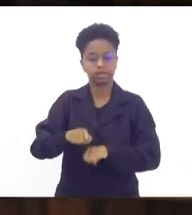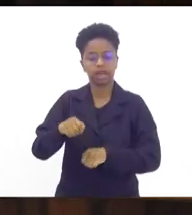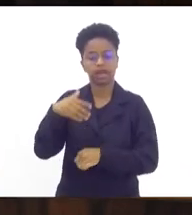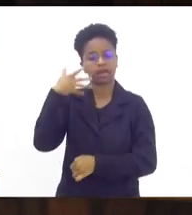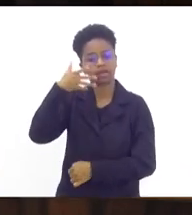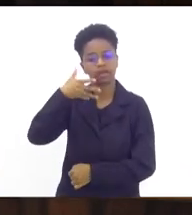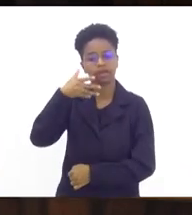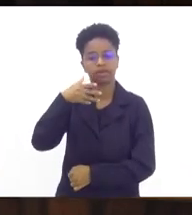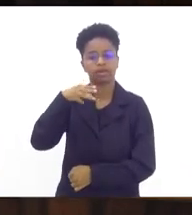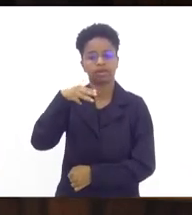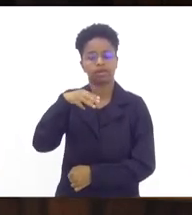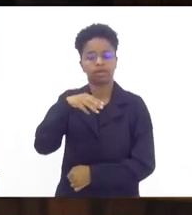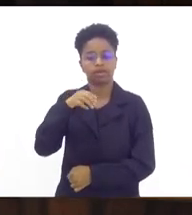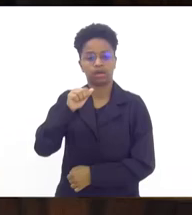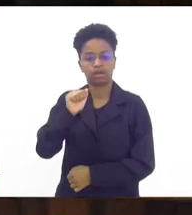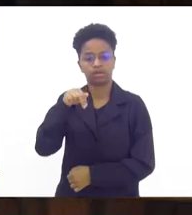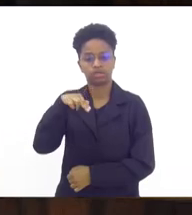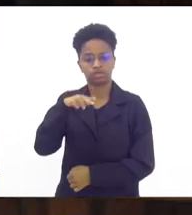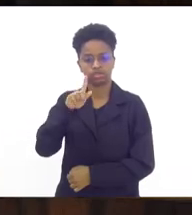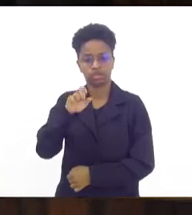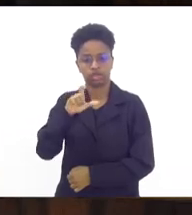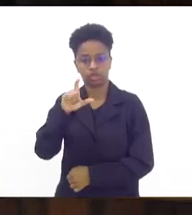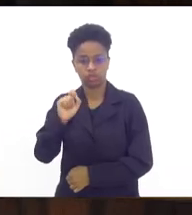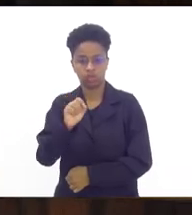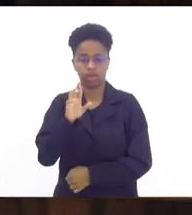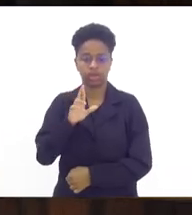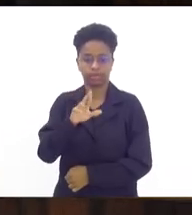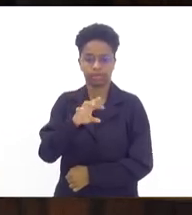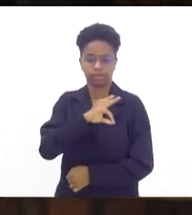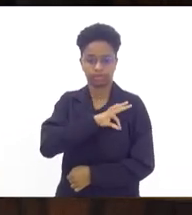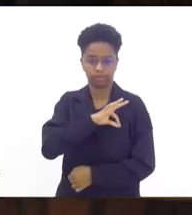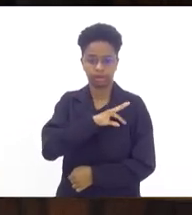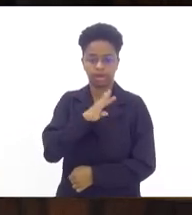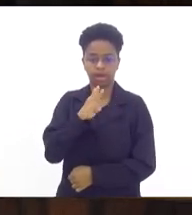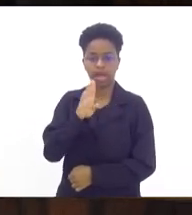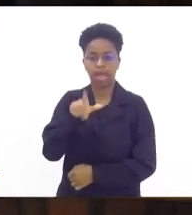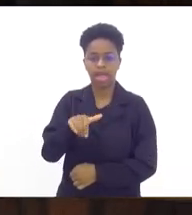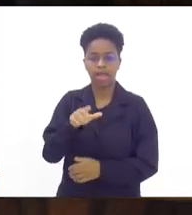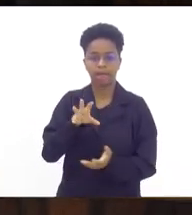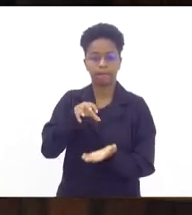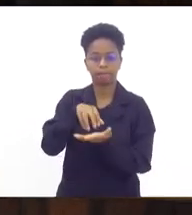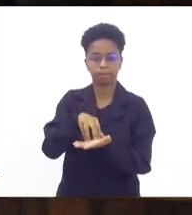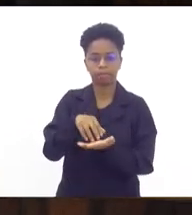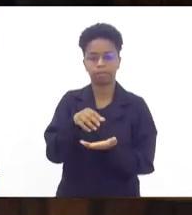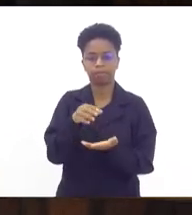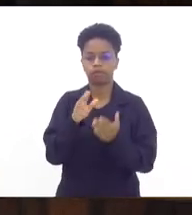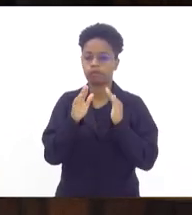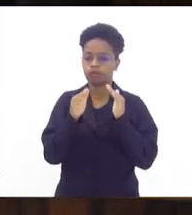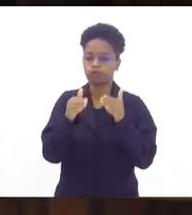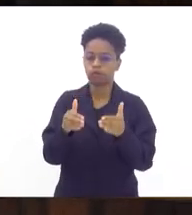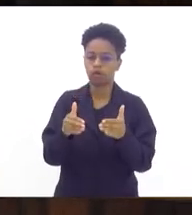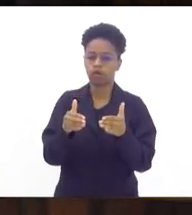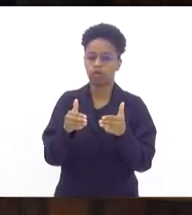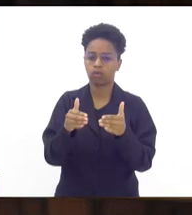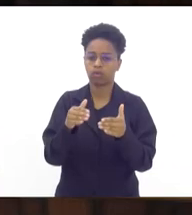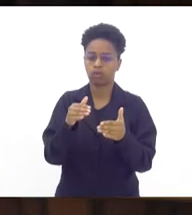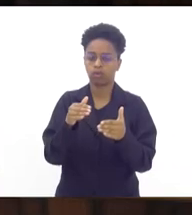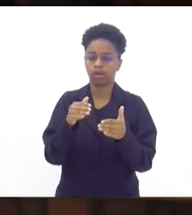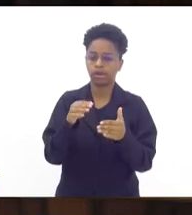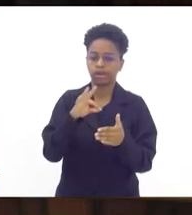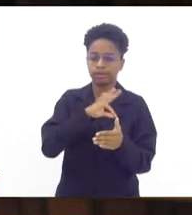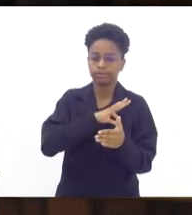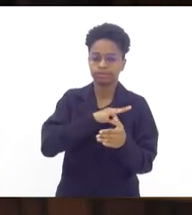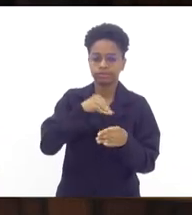Major PM Miguel Ângelo Vieira representante do BEP que é o Batalhão que faz a o policiamento